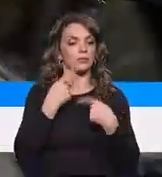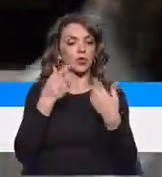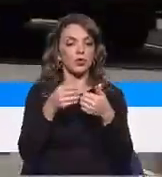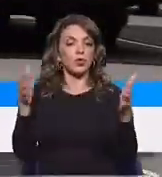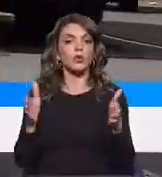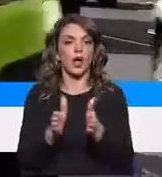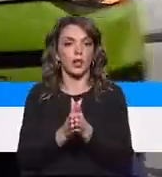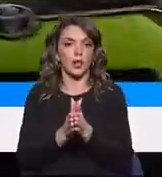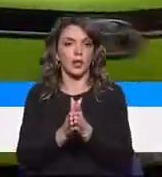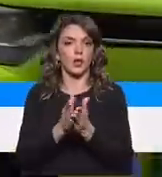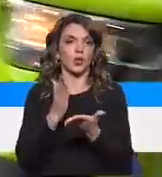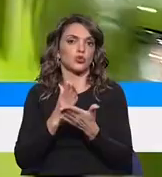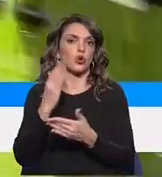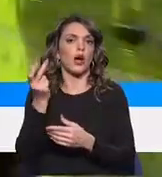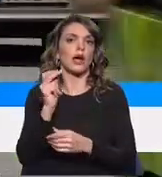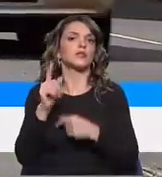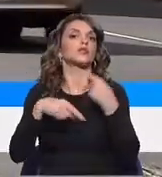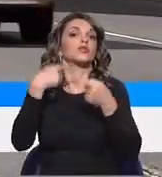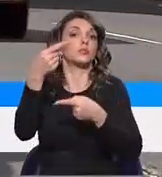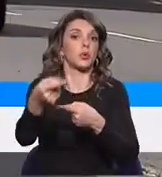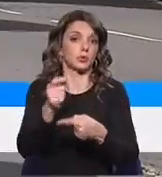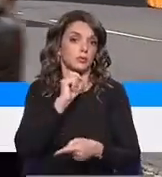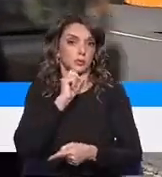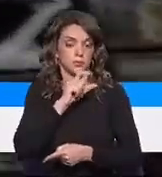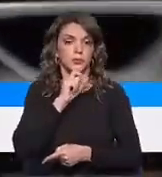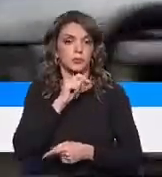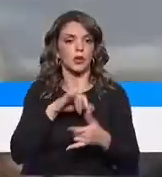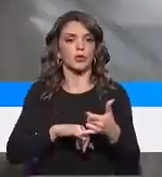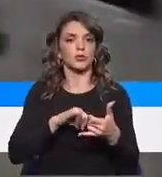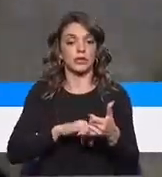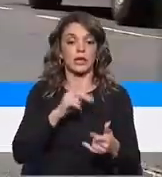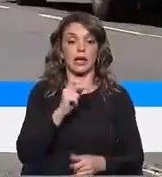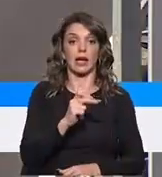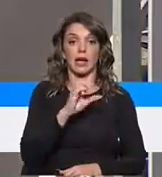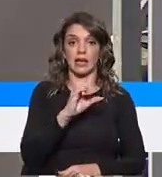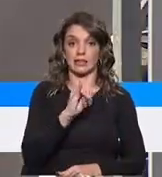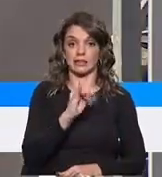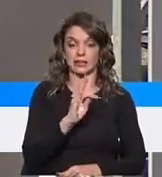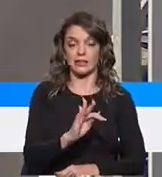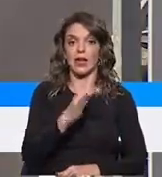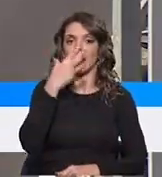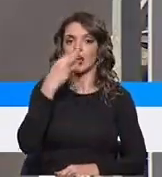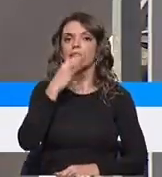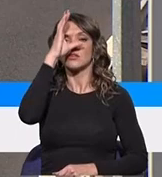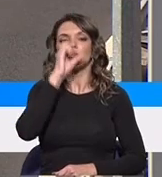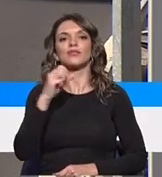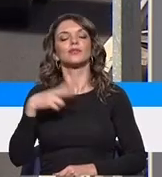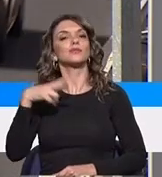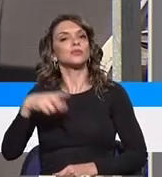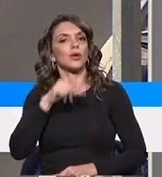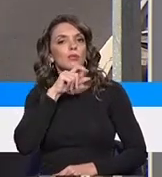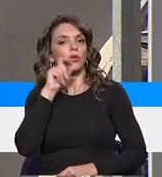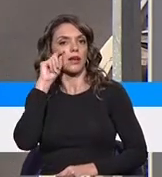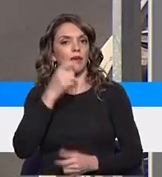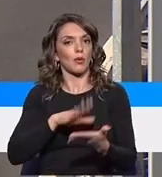totalidade mais alguns anos adiante. A Associação Comercial e Industrial do Funchal acredita que o governo português vá rever